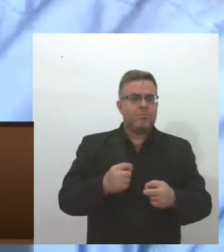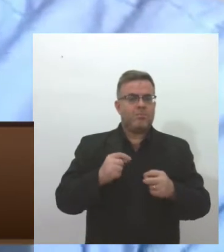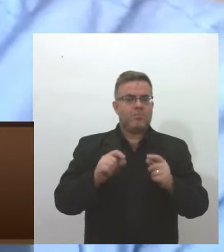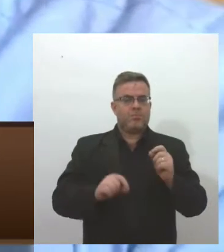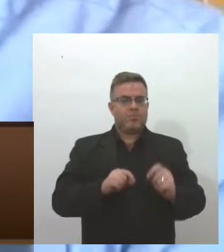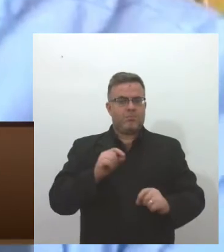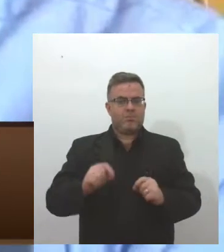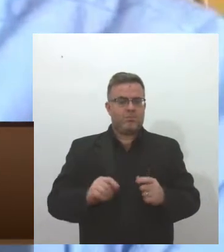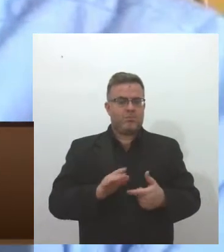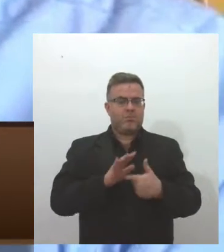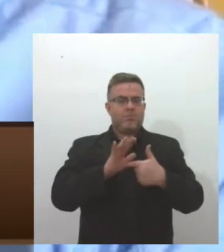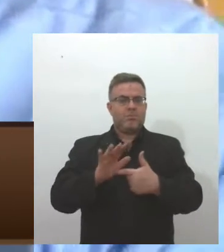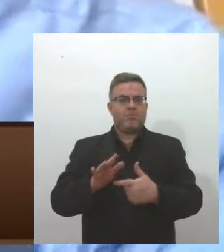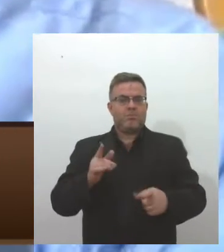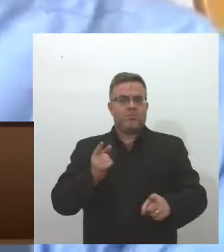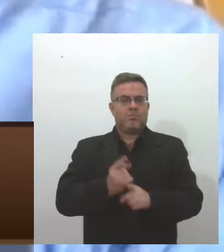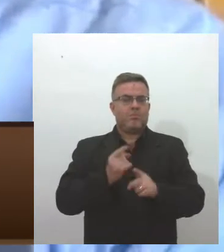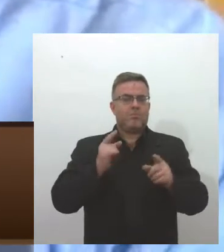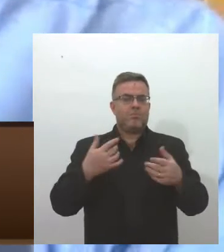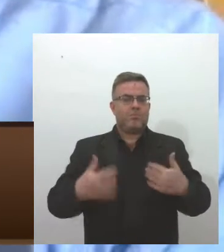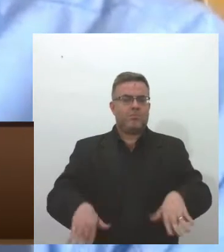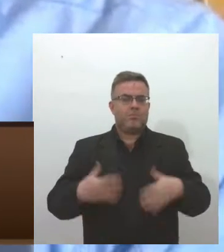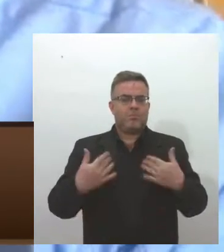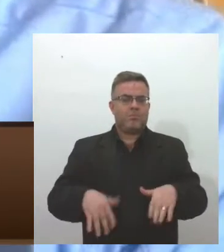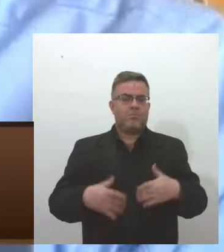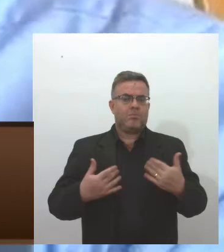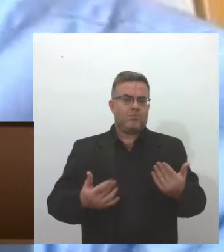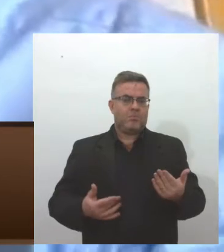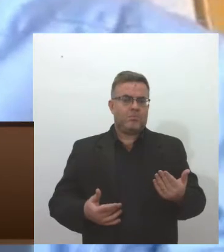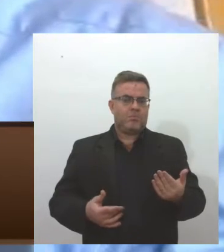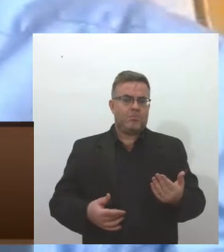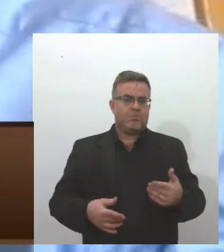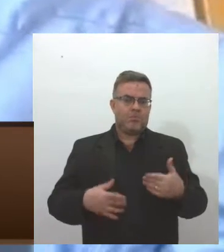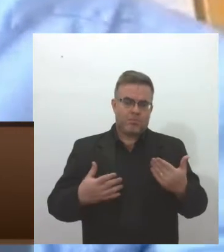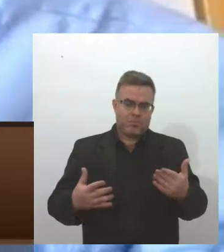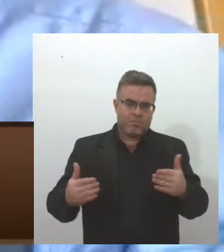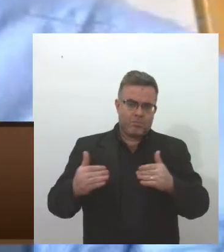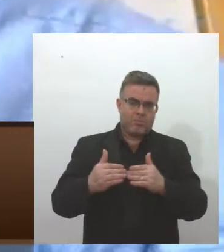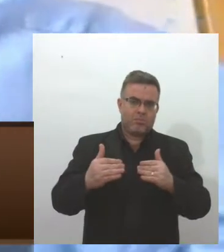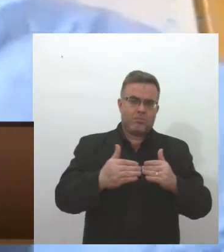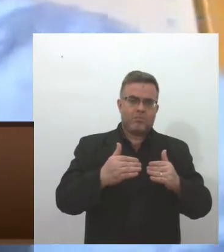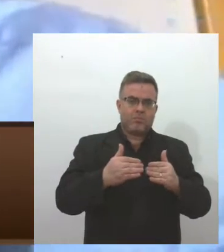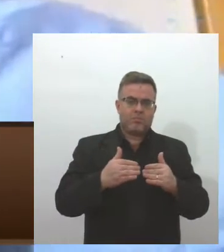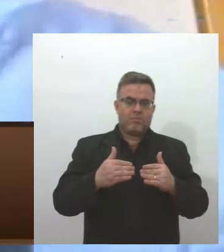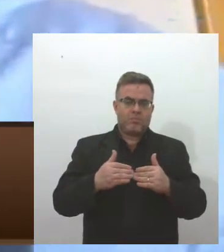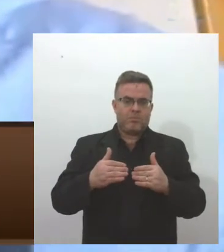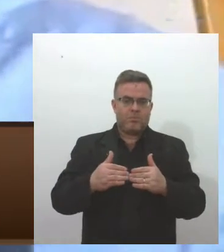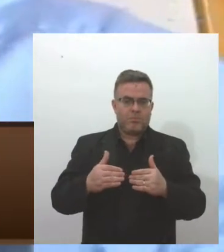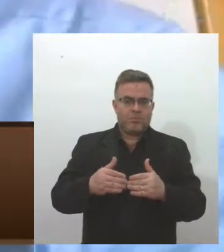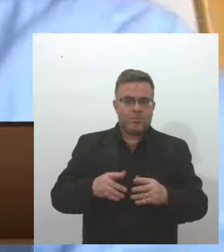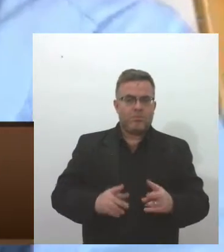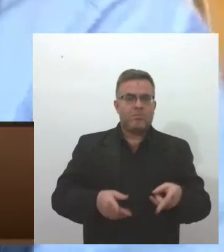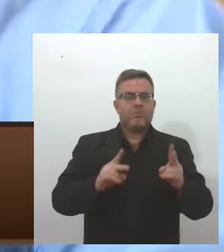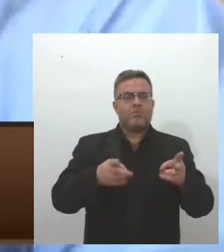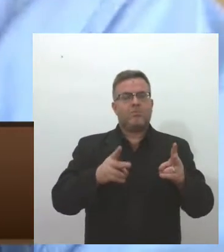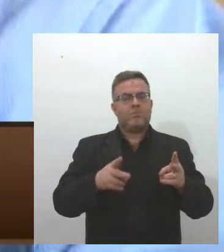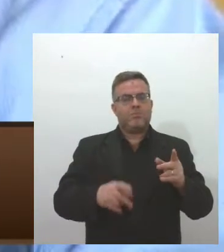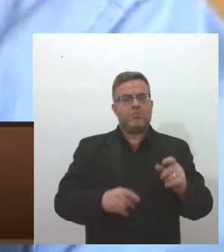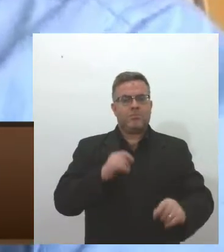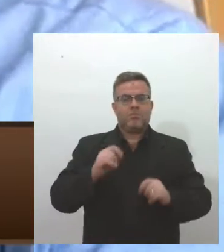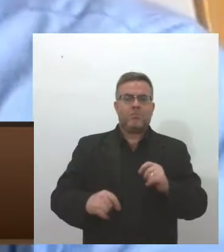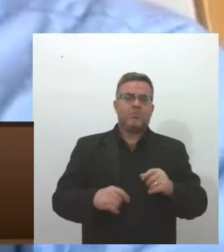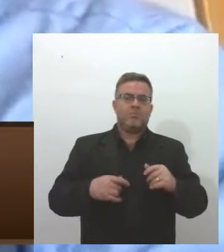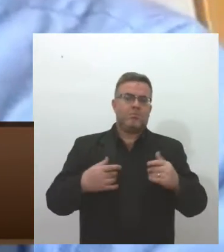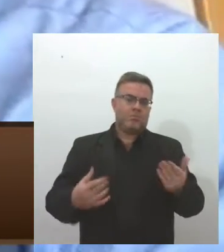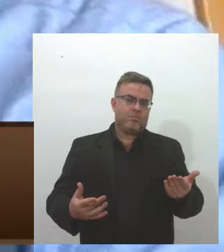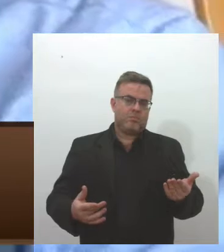ao encontro dessas informações, não de encontro, para que não está chocando, mas ao encontro no sentido de